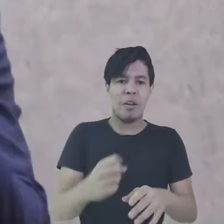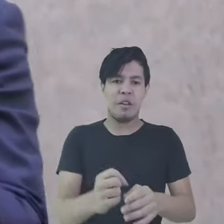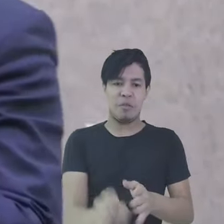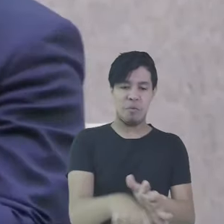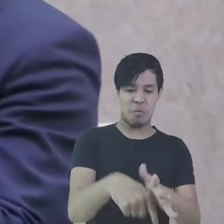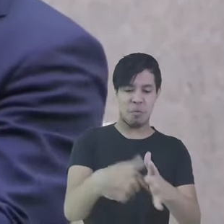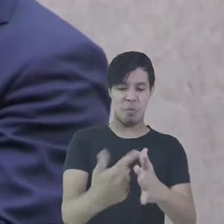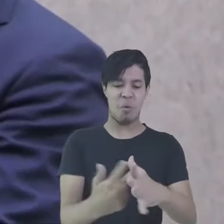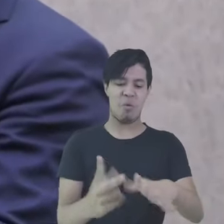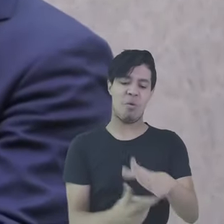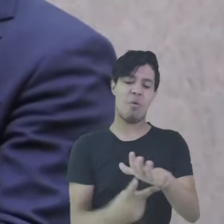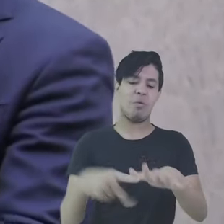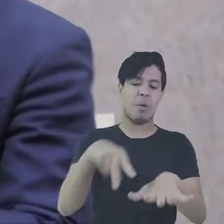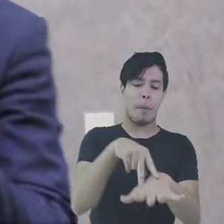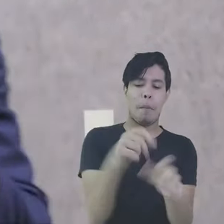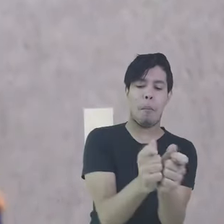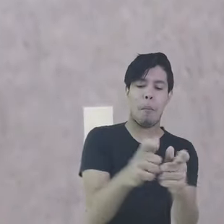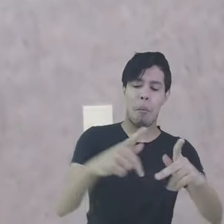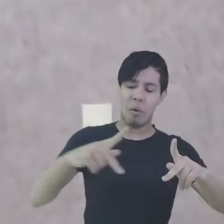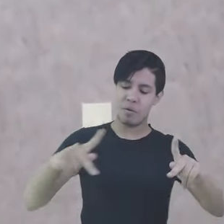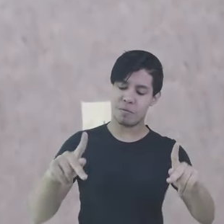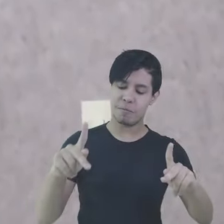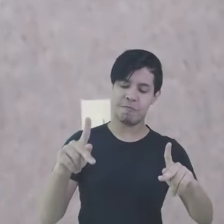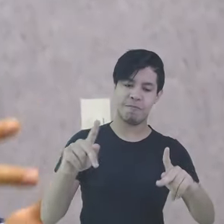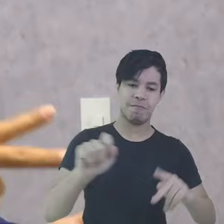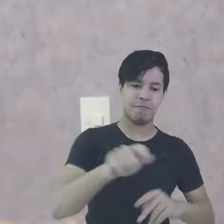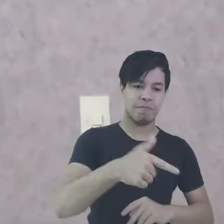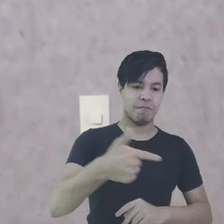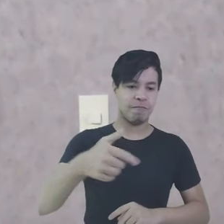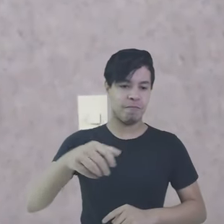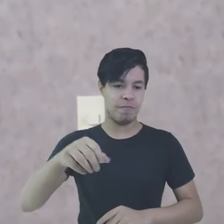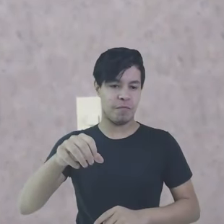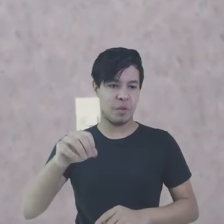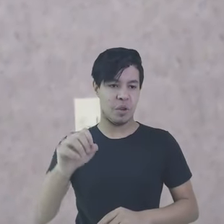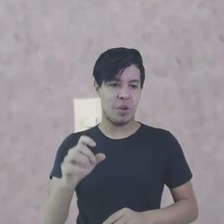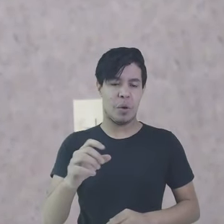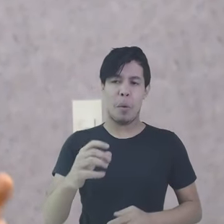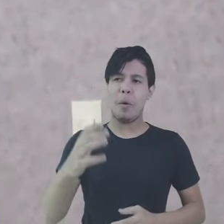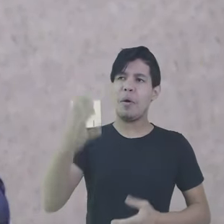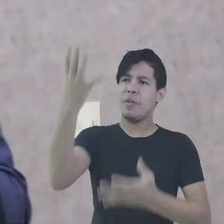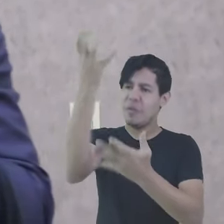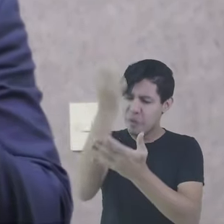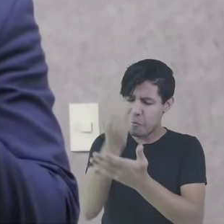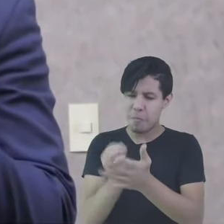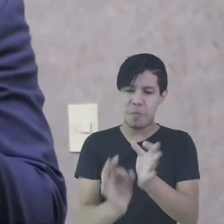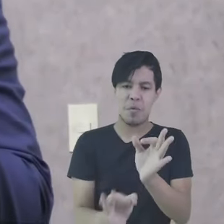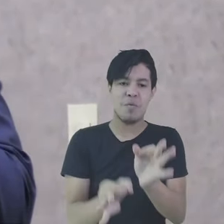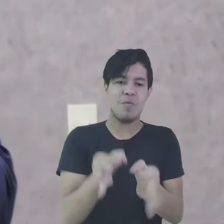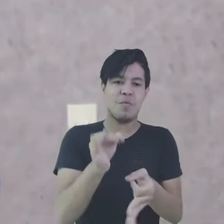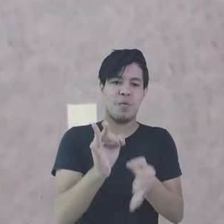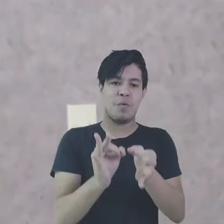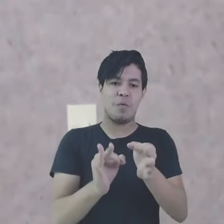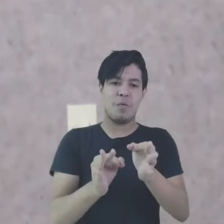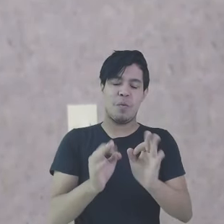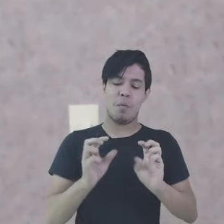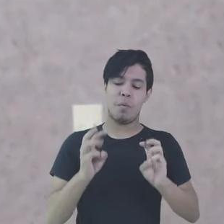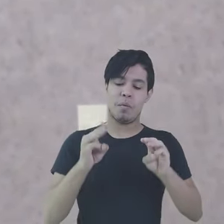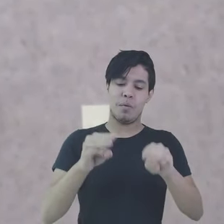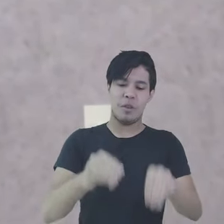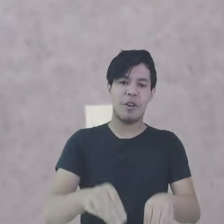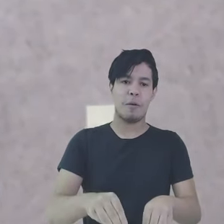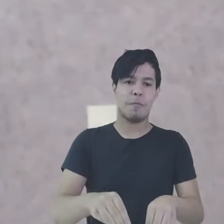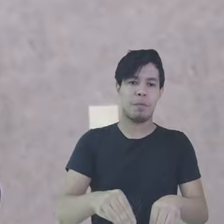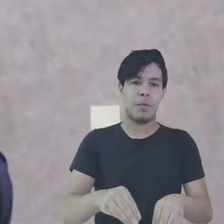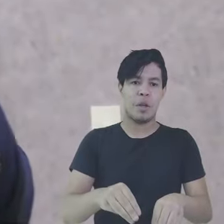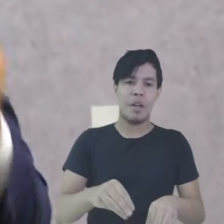milênio, os perdidos, Apocalipse 20, eles vão ressuscitar para receber o juízo final. Mas Daniel nos fala de uma ressurreição que eu vou chamar de